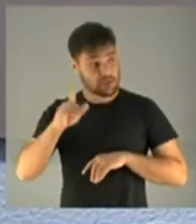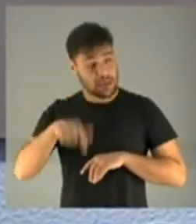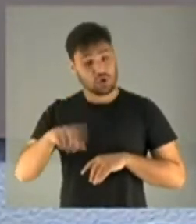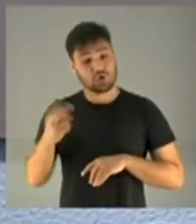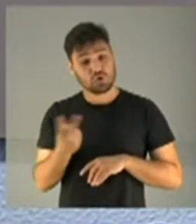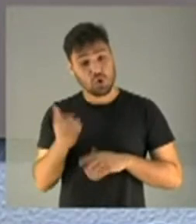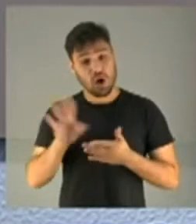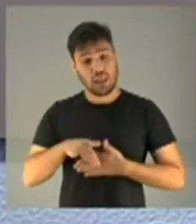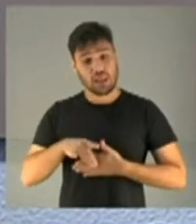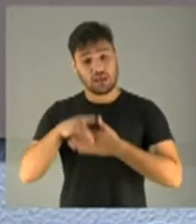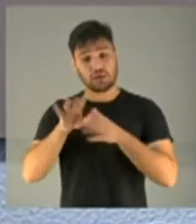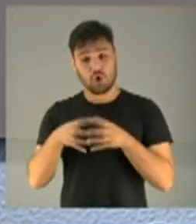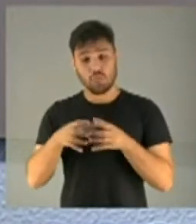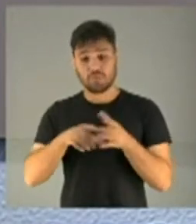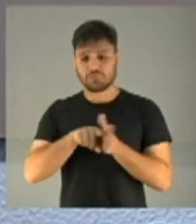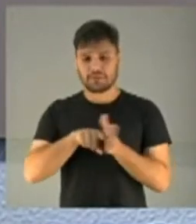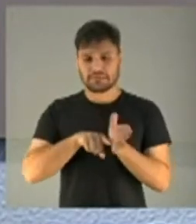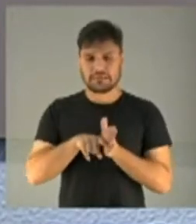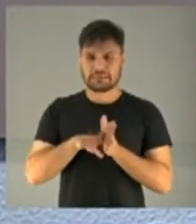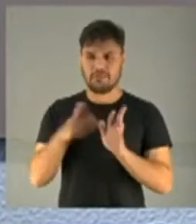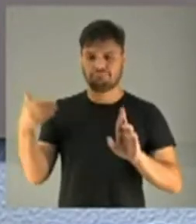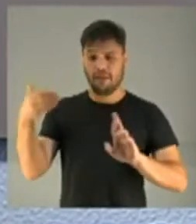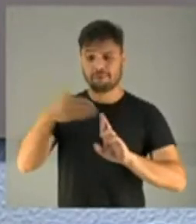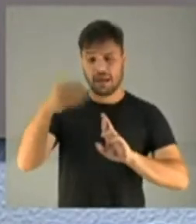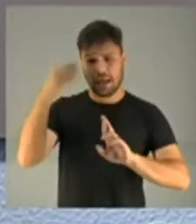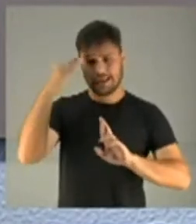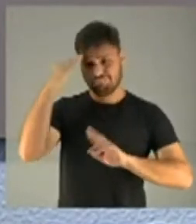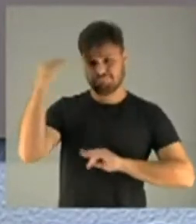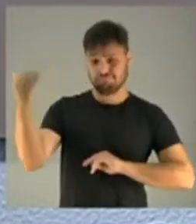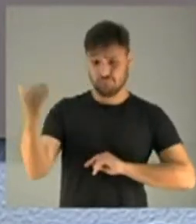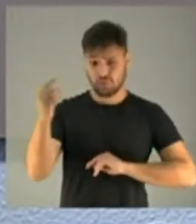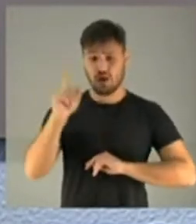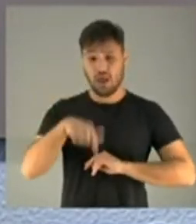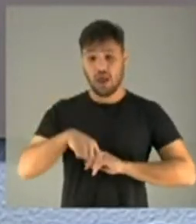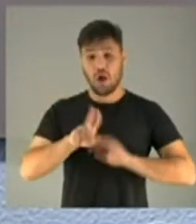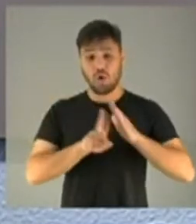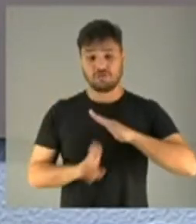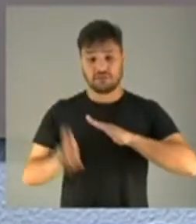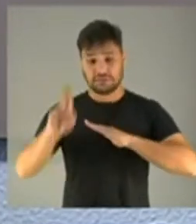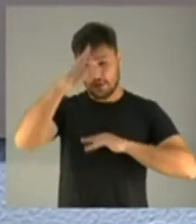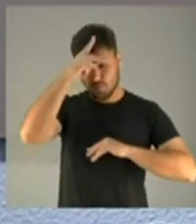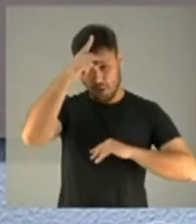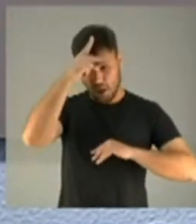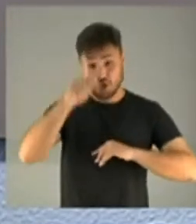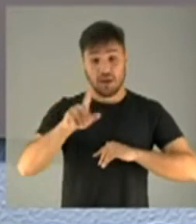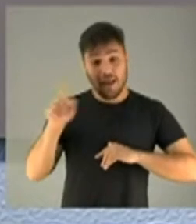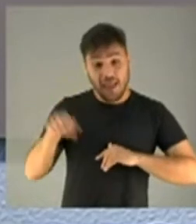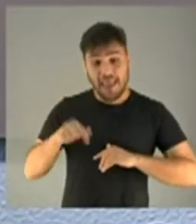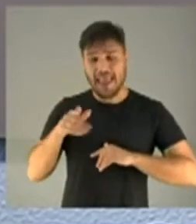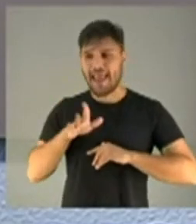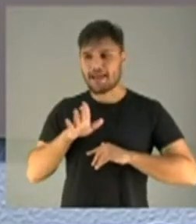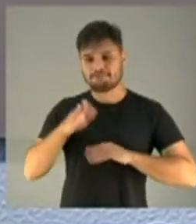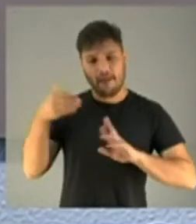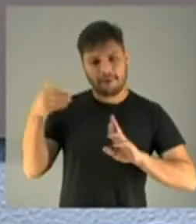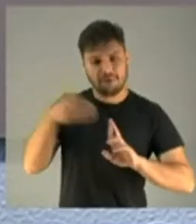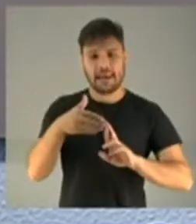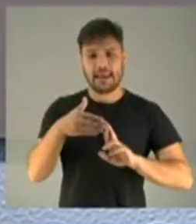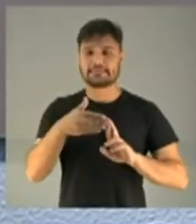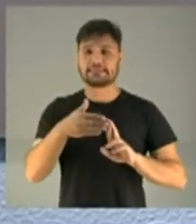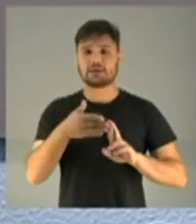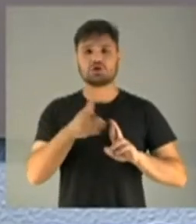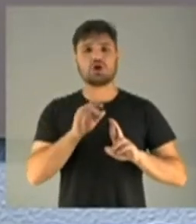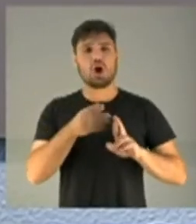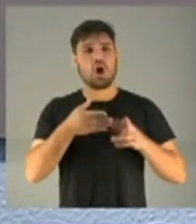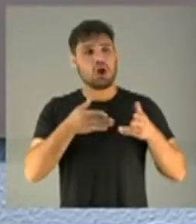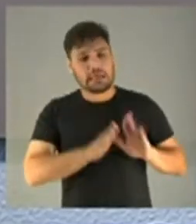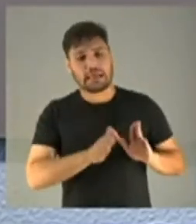hoje um grupo de pesquisas reconhecido internacionalmente. A Universidade Federal de Pelotas é sede dos estudos de coortes de nascimentos,